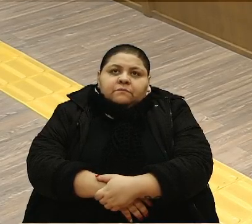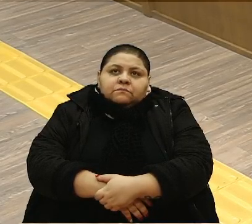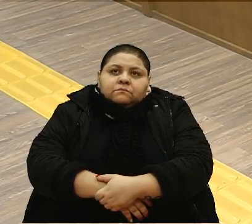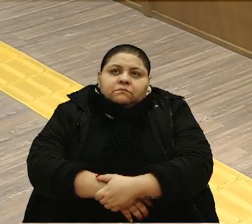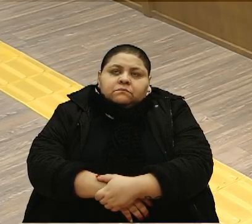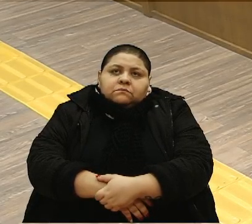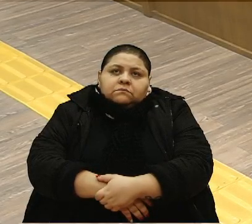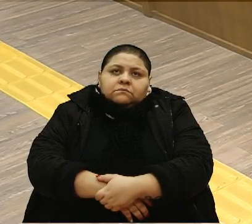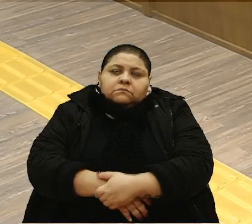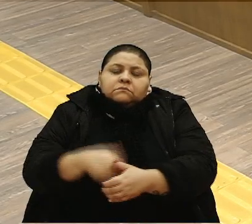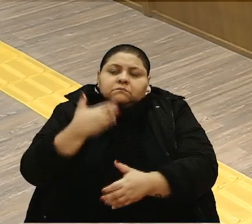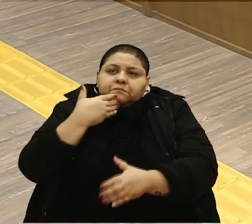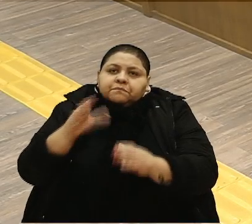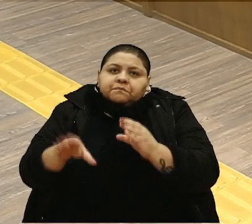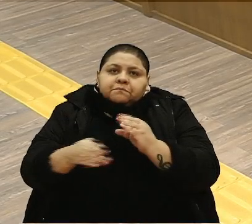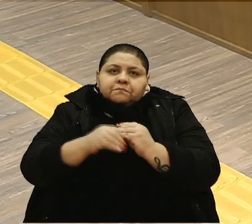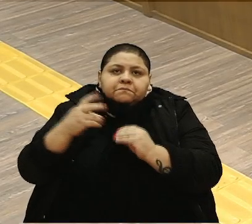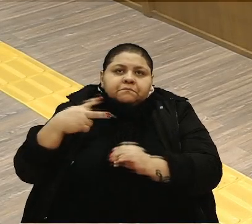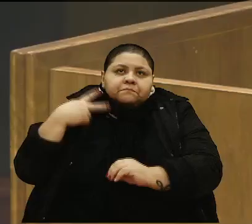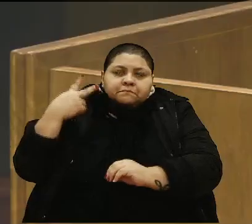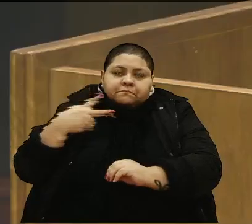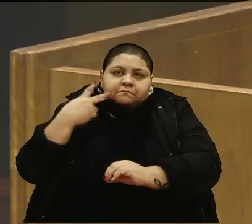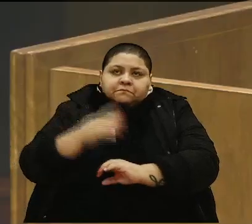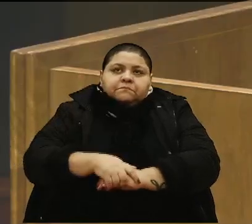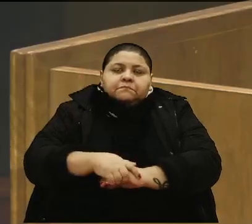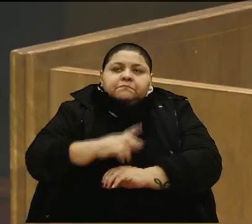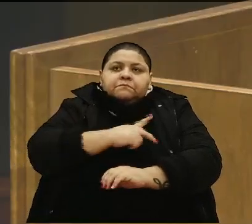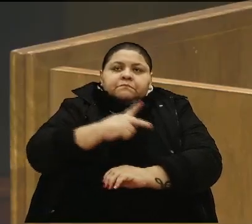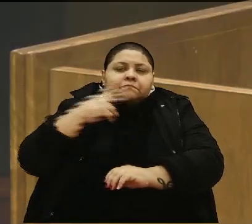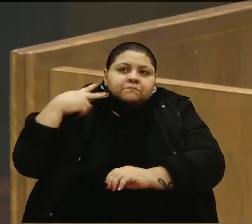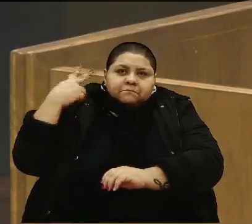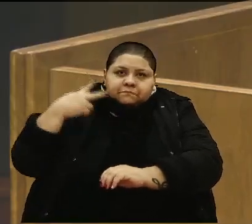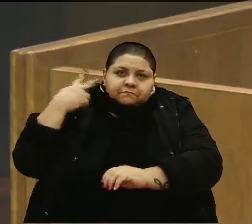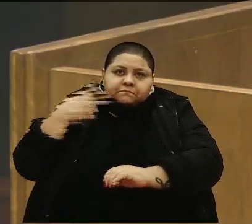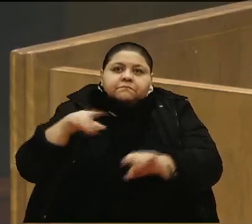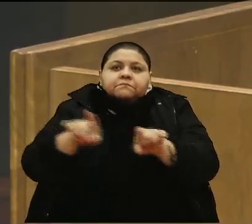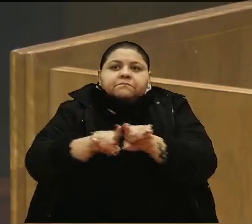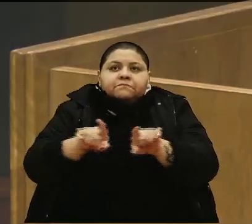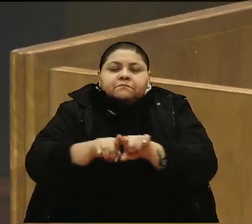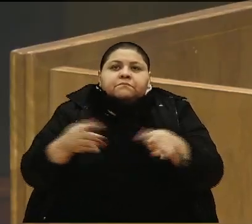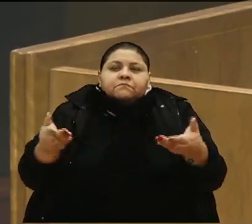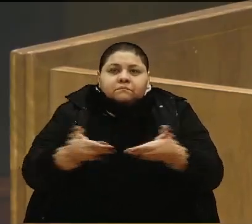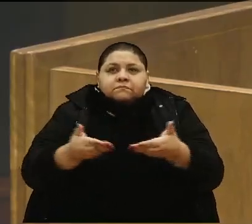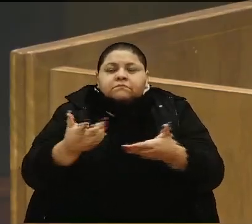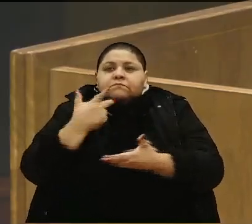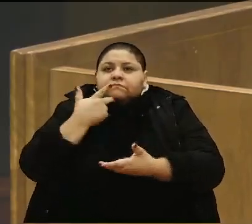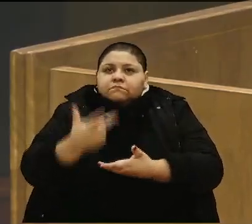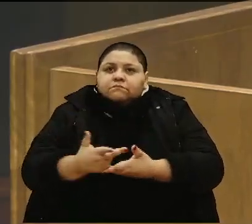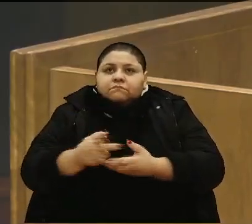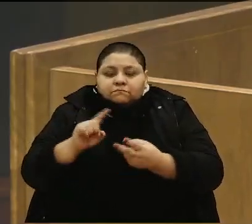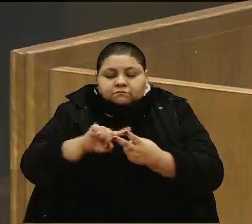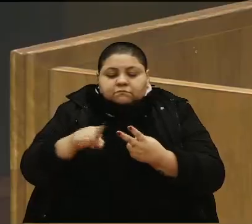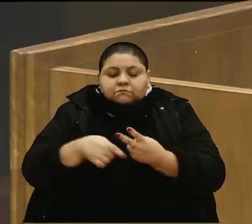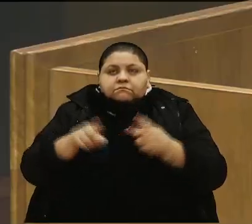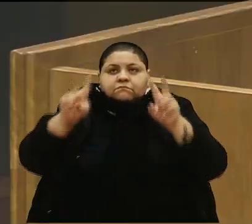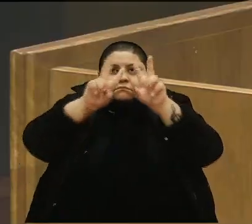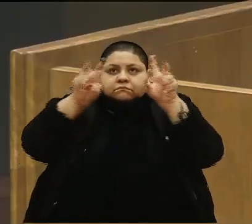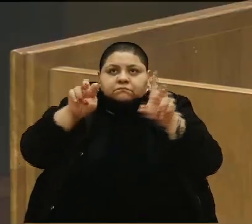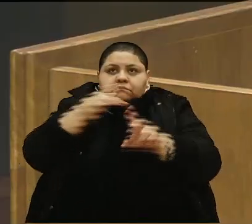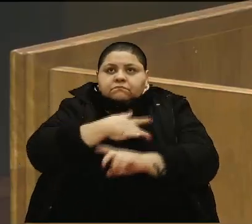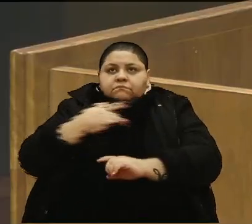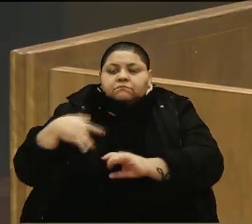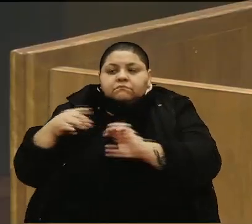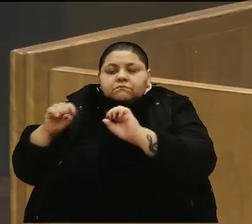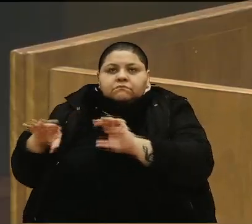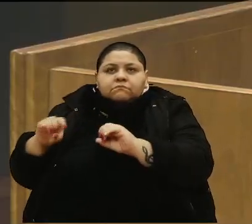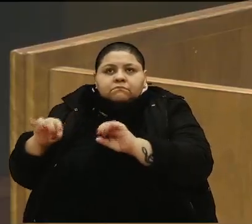Peço uma parte, vereadora. Senhor presidente, senhores vereadores, também quero deixar, eu vou falar de dois assuntos, saúde e